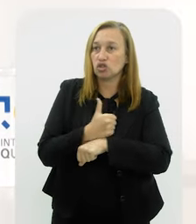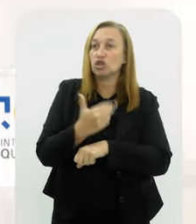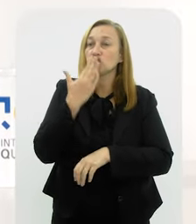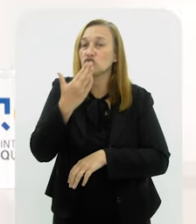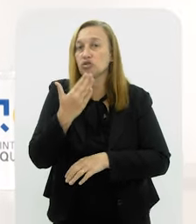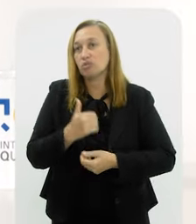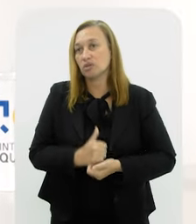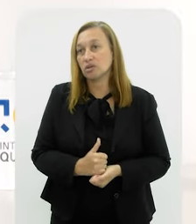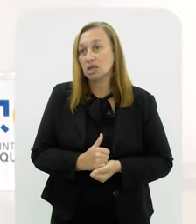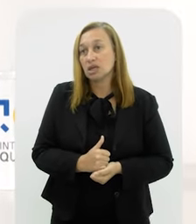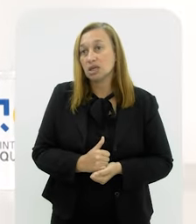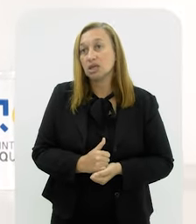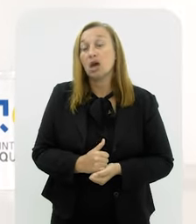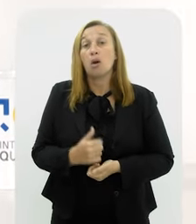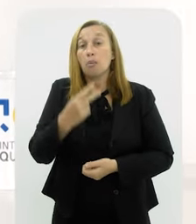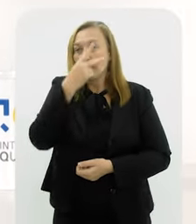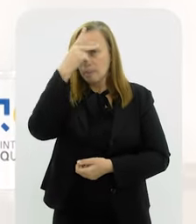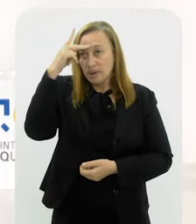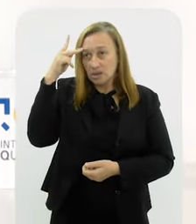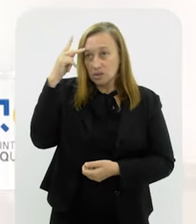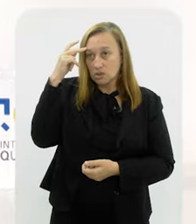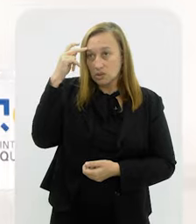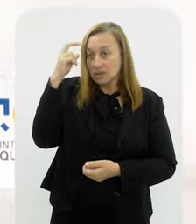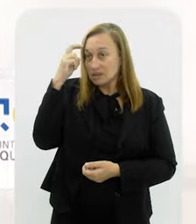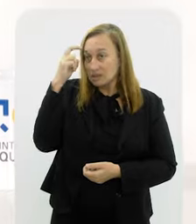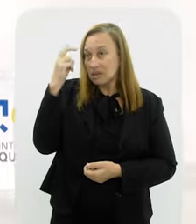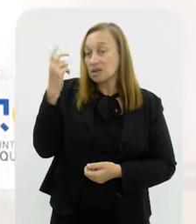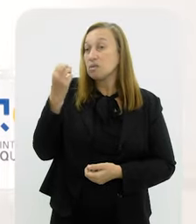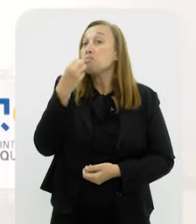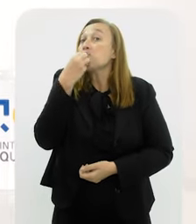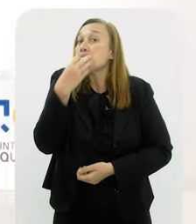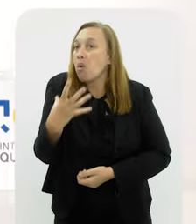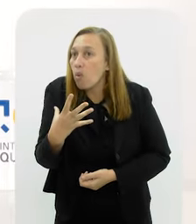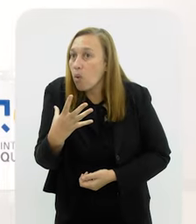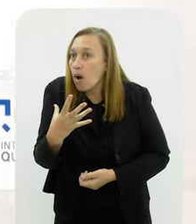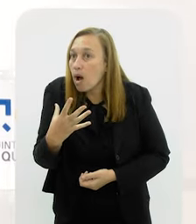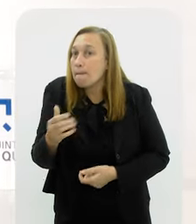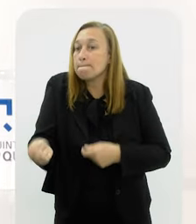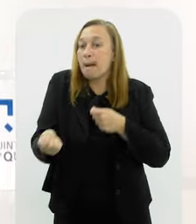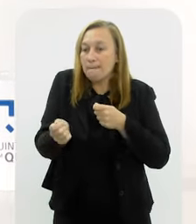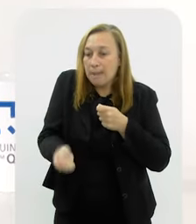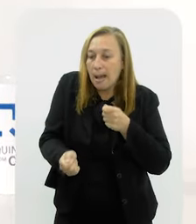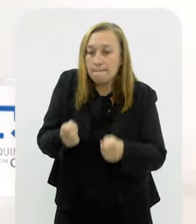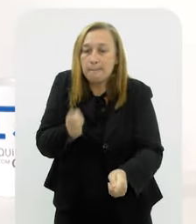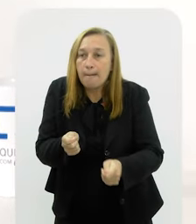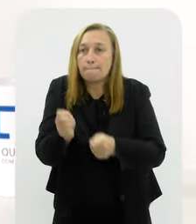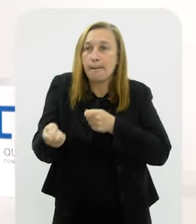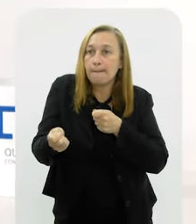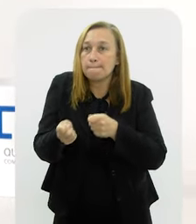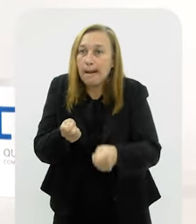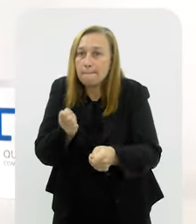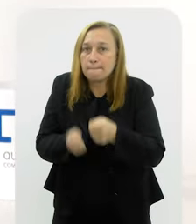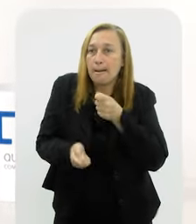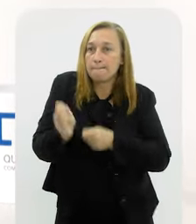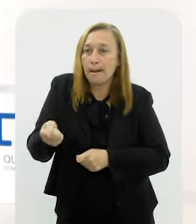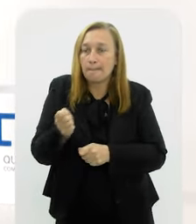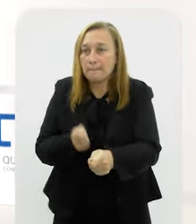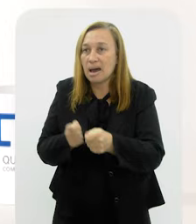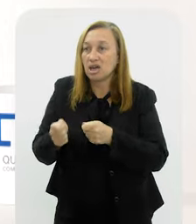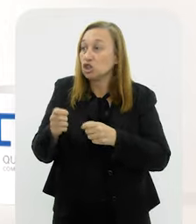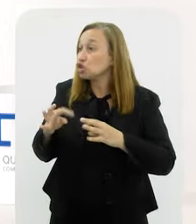profissão. Eles são talentosos para tocar. É uma coisa que está no sangue deles. Todo